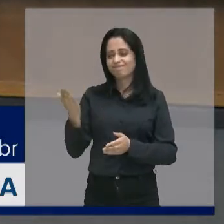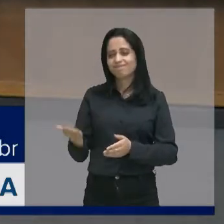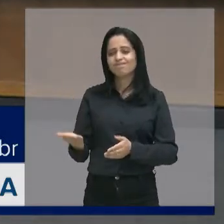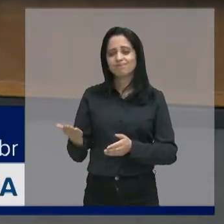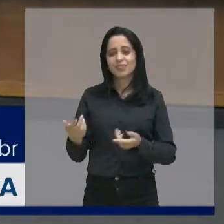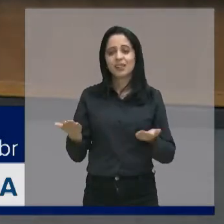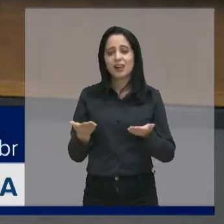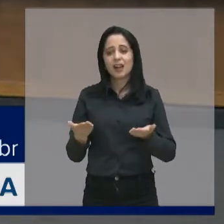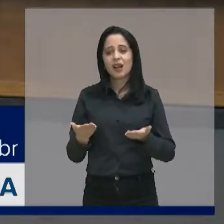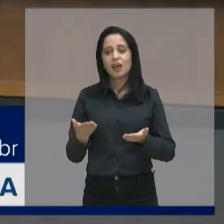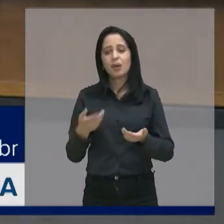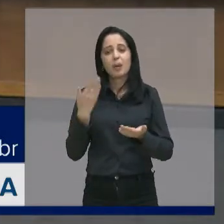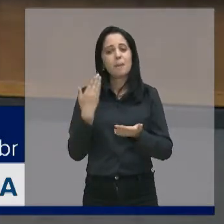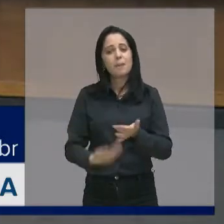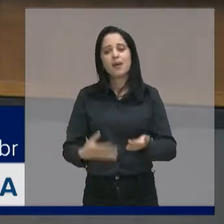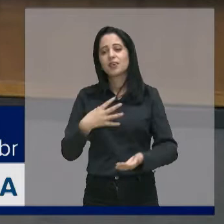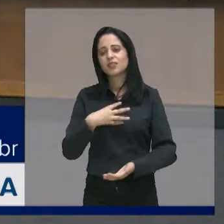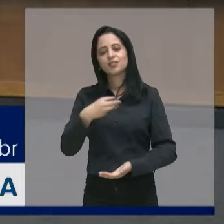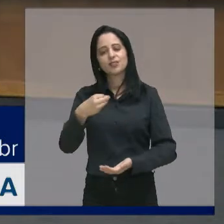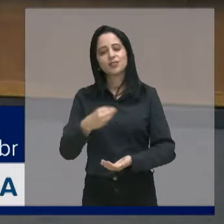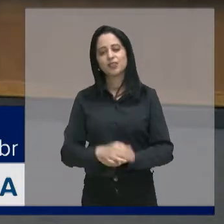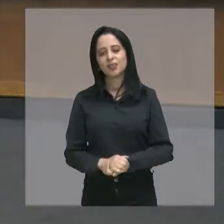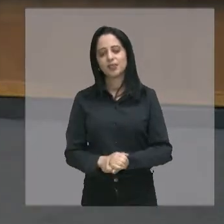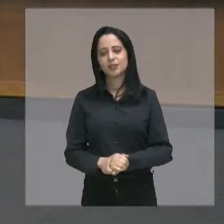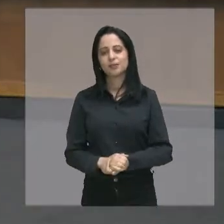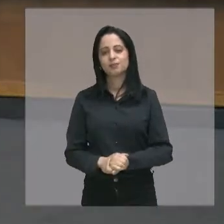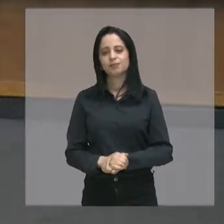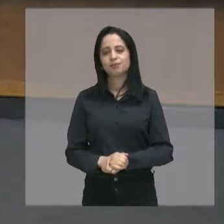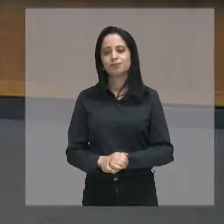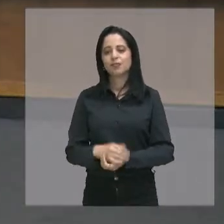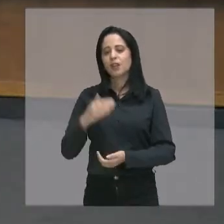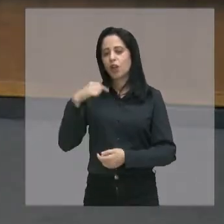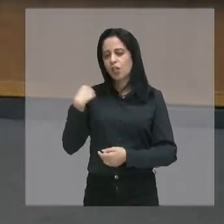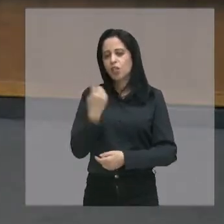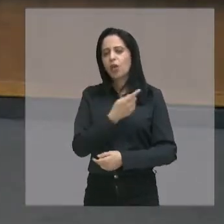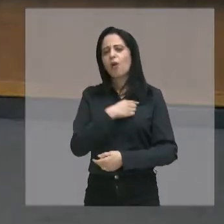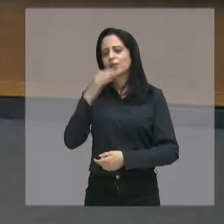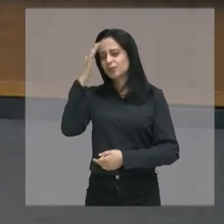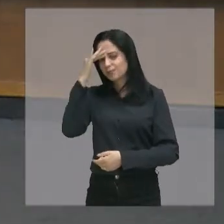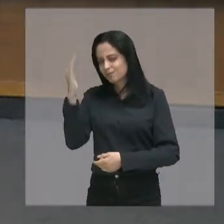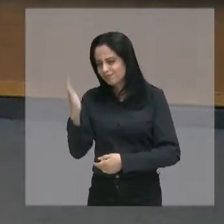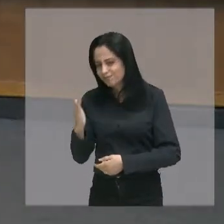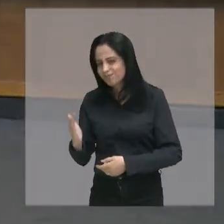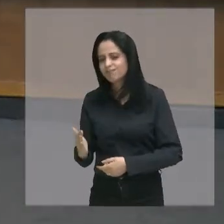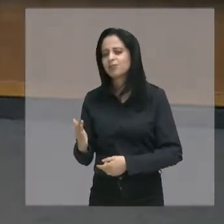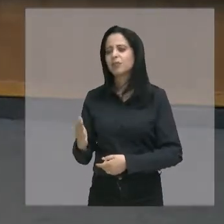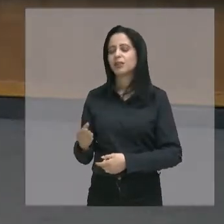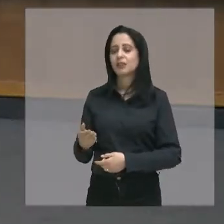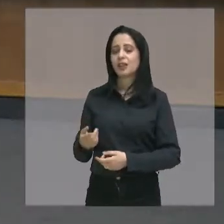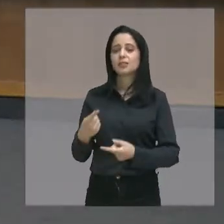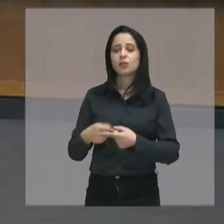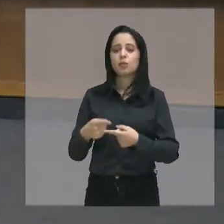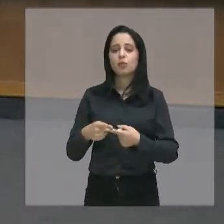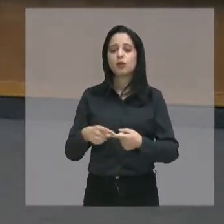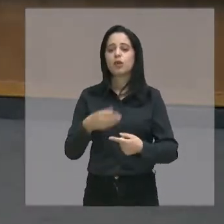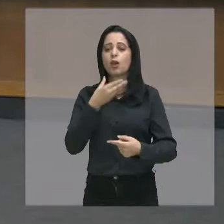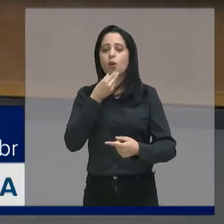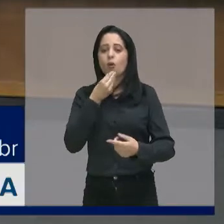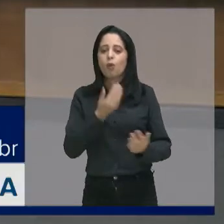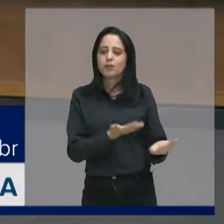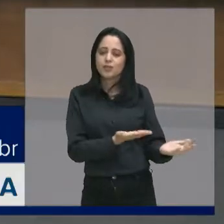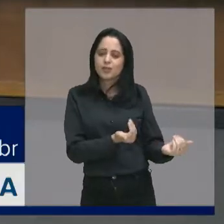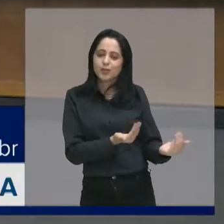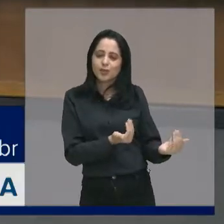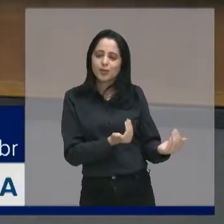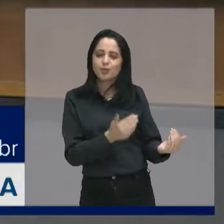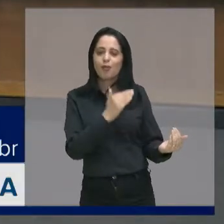dia de hoje do seu filho. Então aqui as nossas homenagens dessa casa a esse jovem trabalhador que